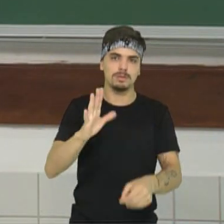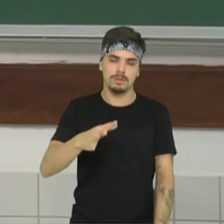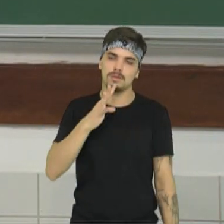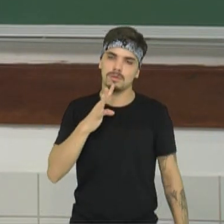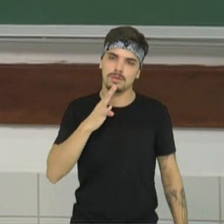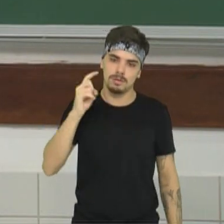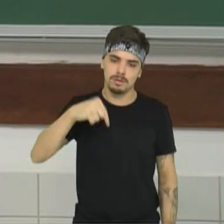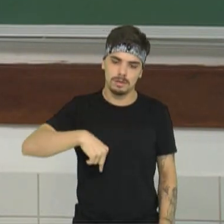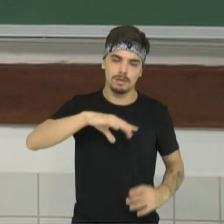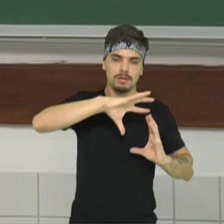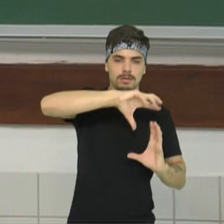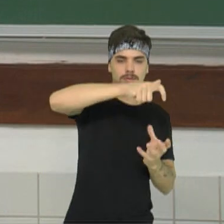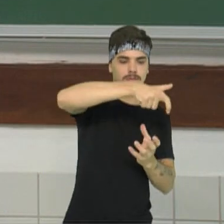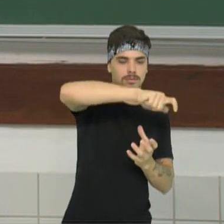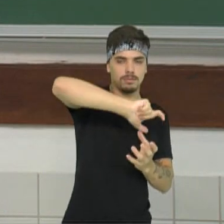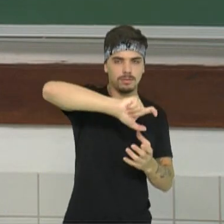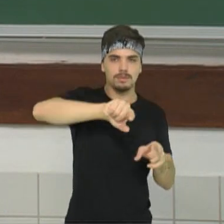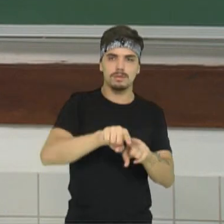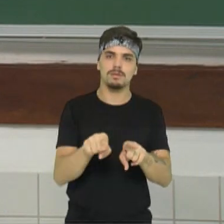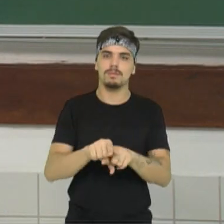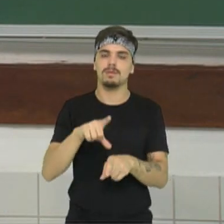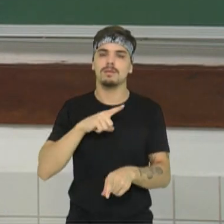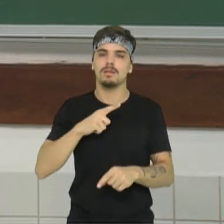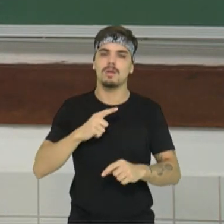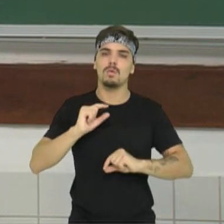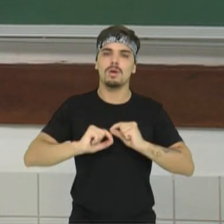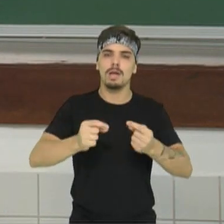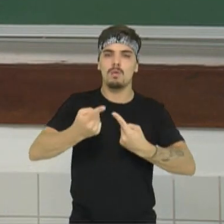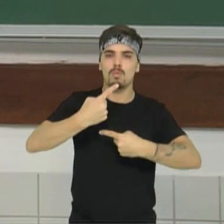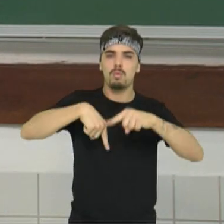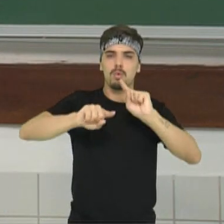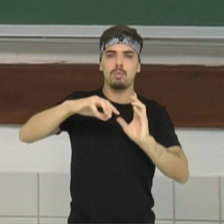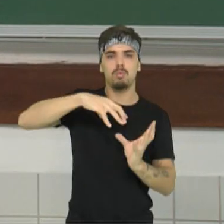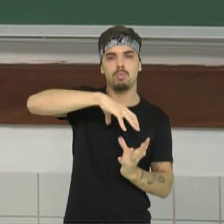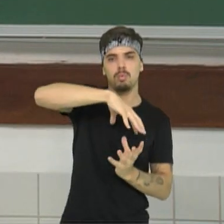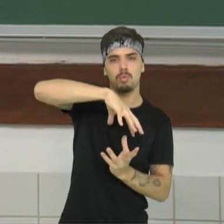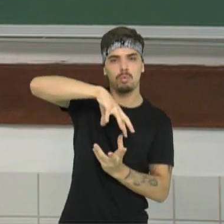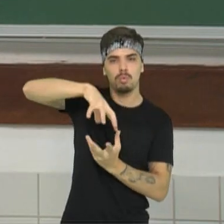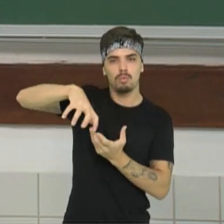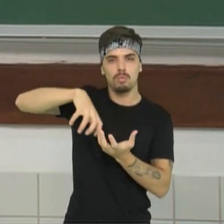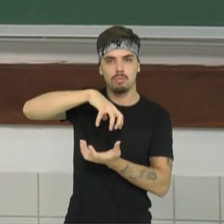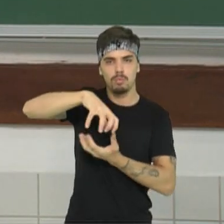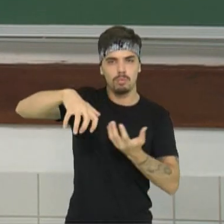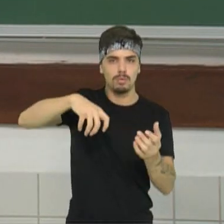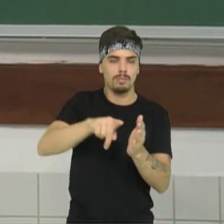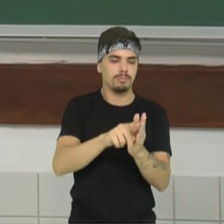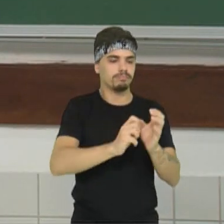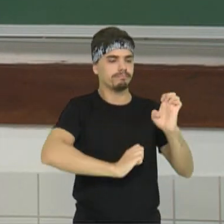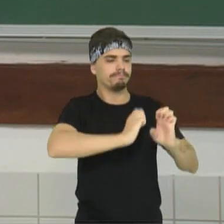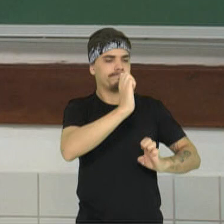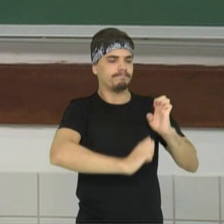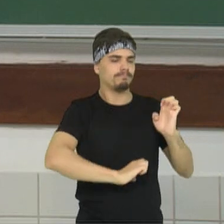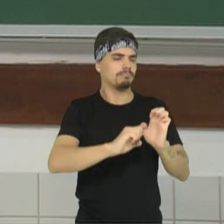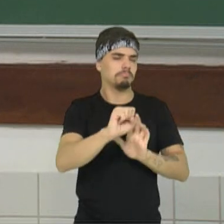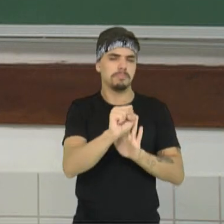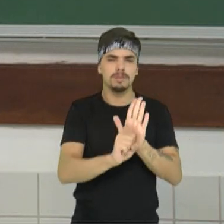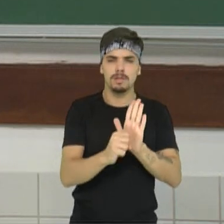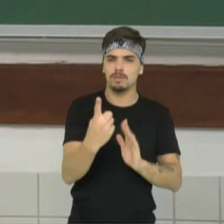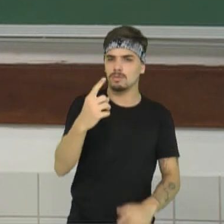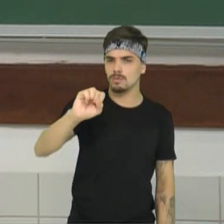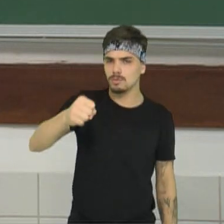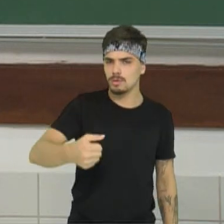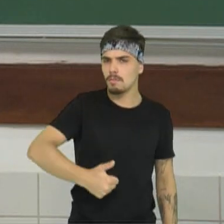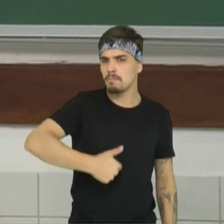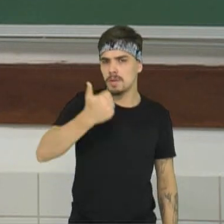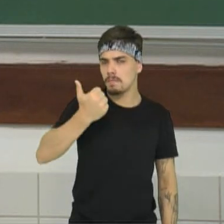conhecemos aqui no Ocidente, com a Revolução Industrial. Ou já começa o êxodo rural, isso meados do século XVIII, na primeira